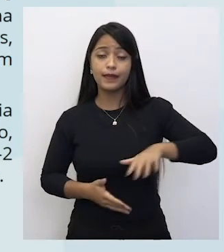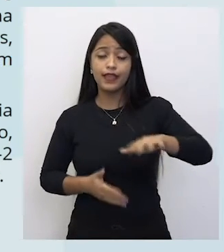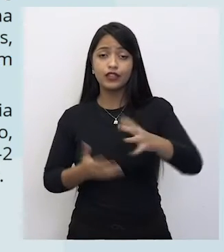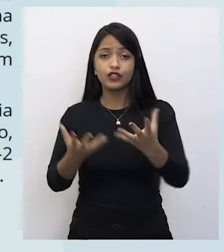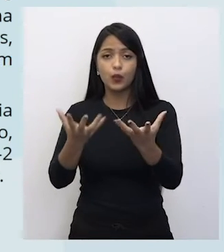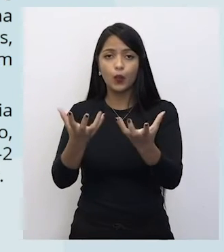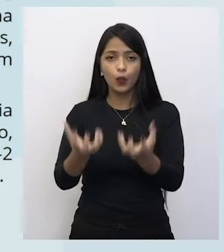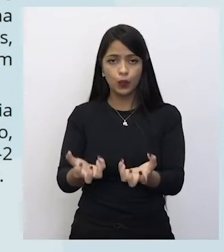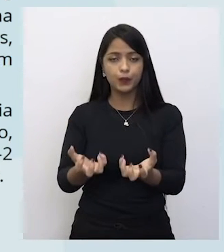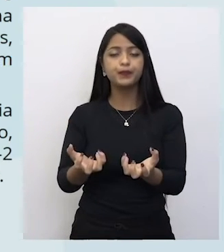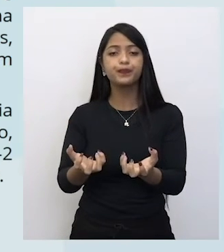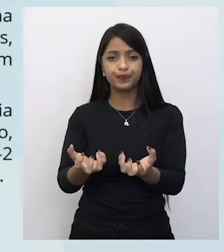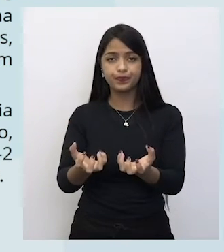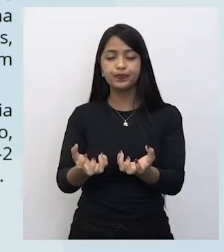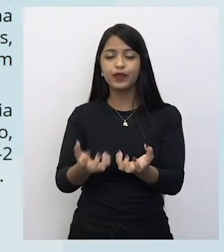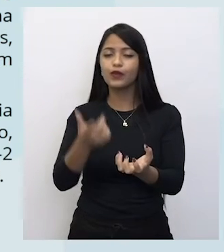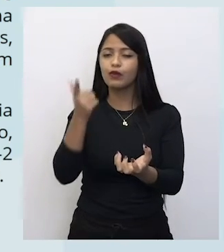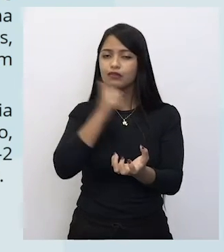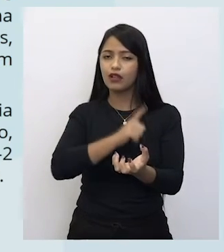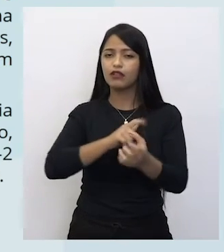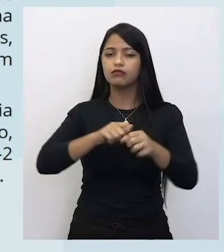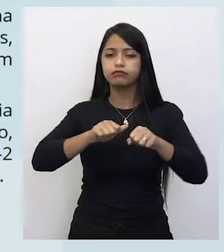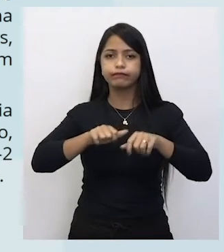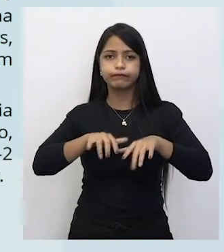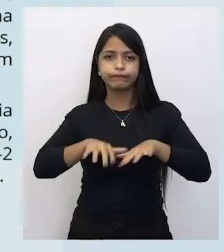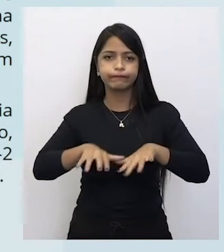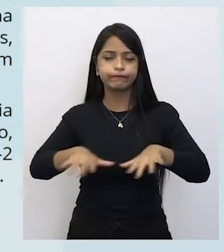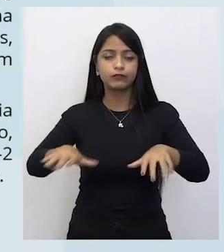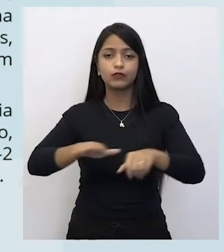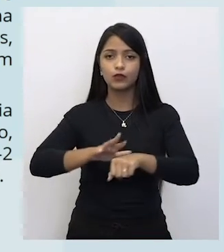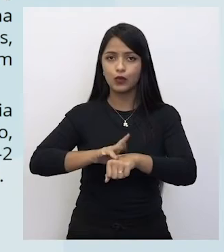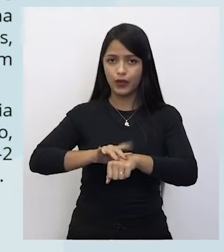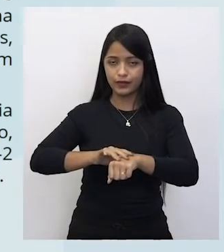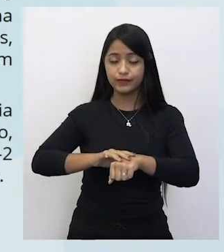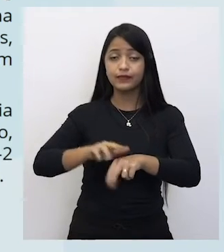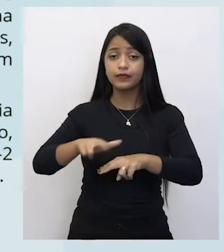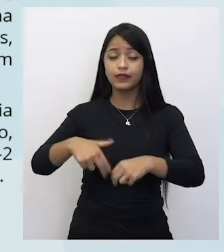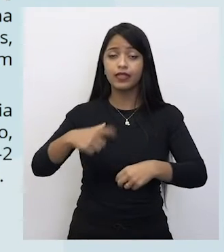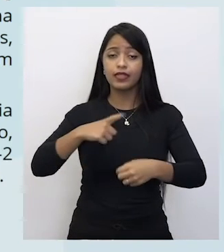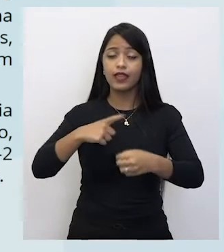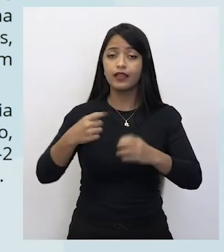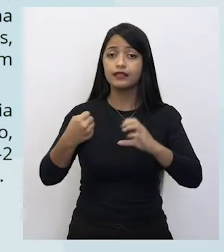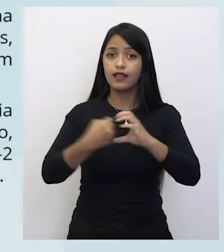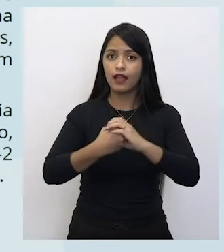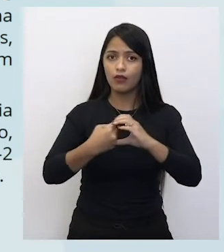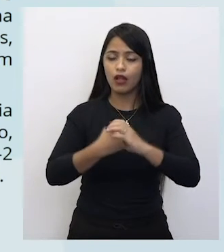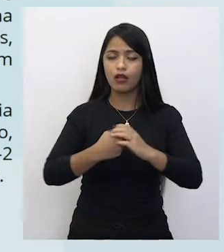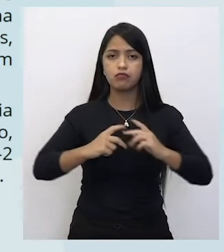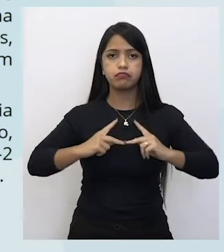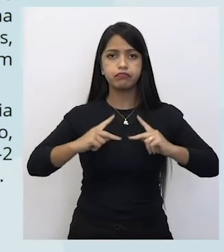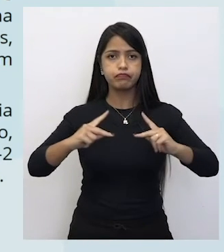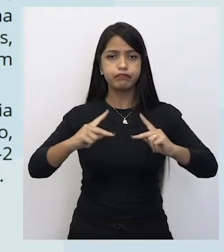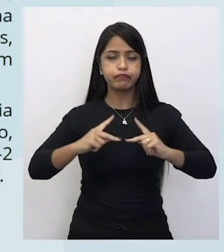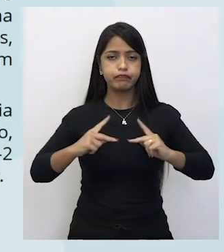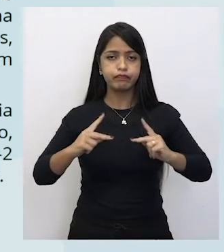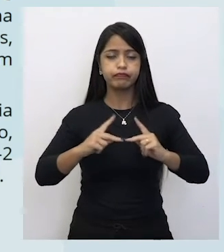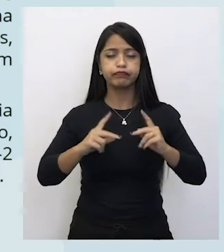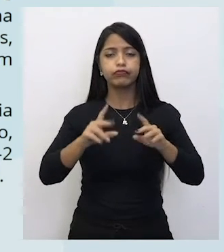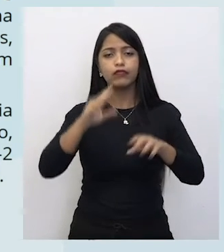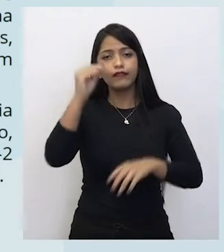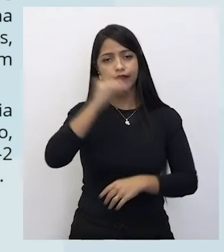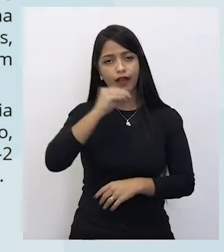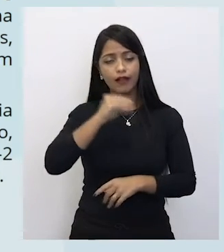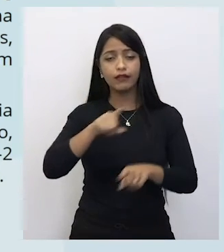temperatura. O ambiente seco causa uma predisposição das células pulmonares e ressecamento das mucosas,